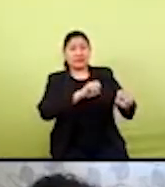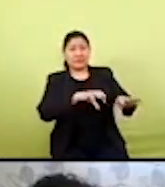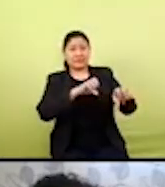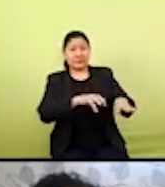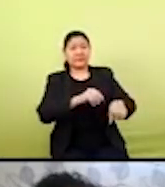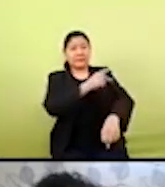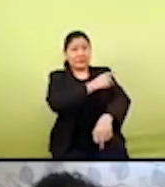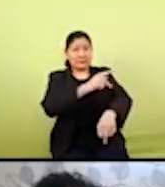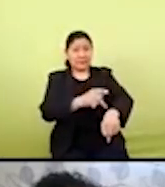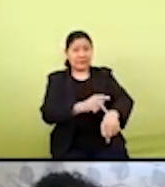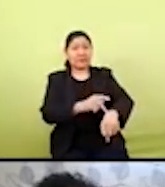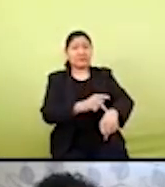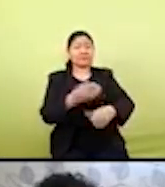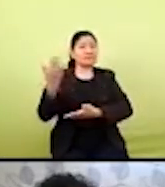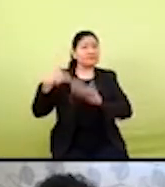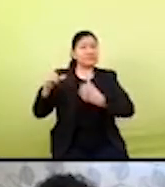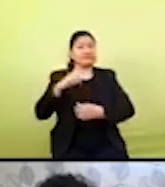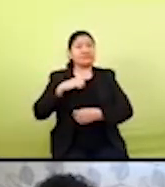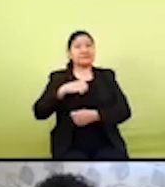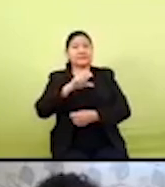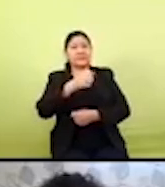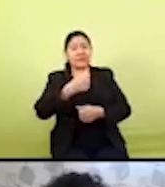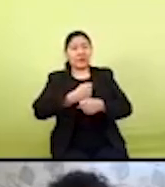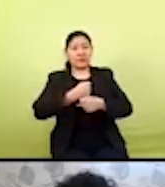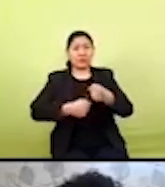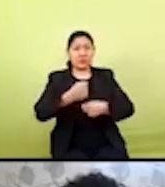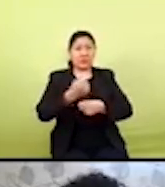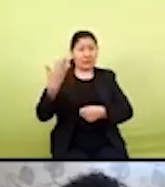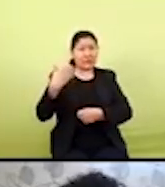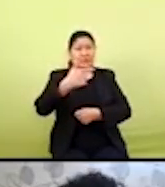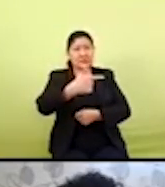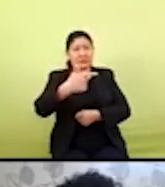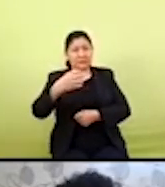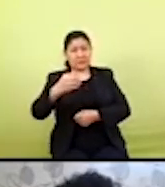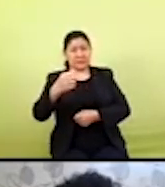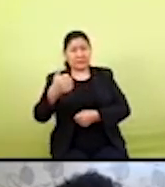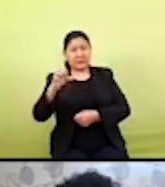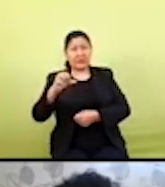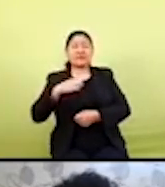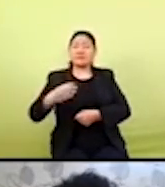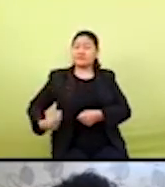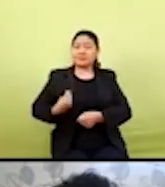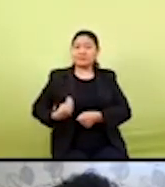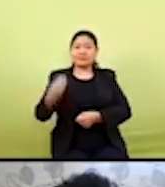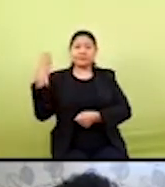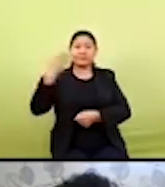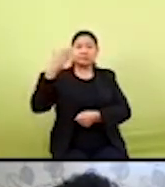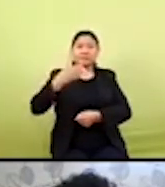desenvolvemos aí em 2018, 2019, vários encontros presenciais com professores, professoras,